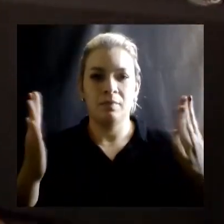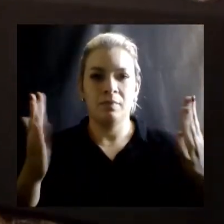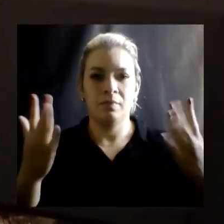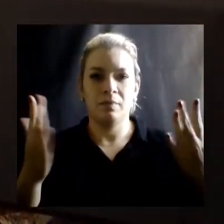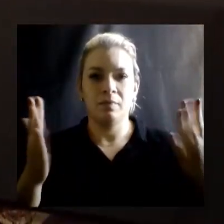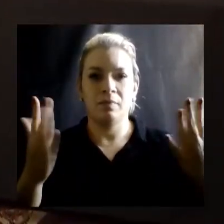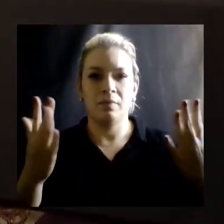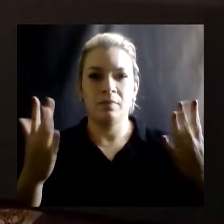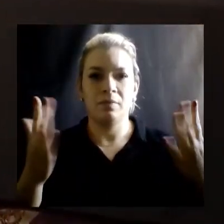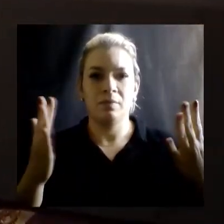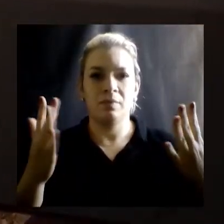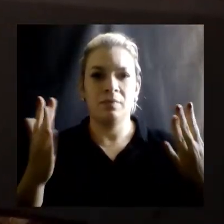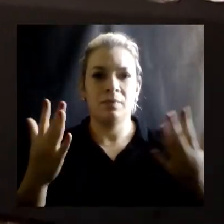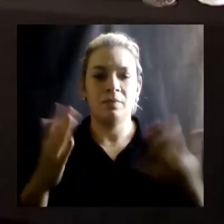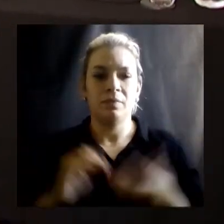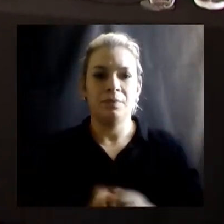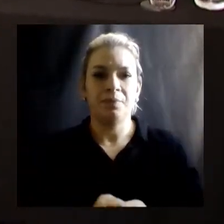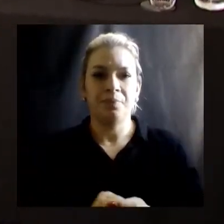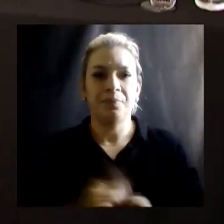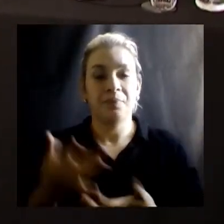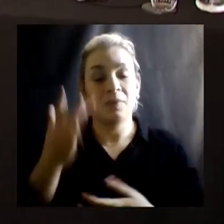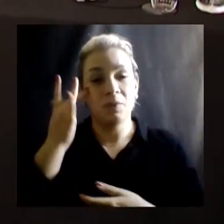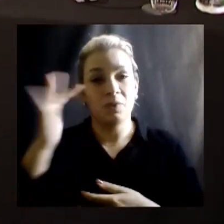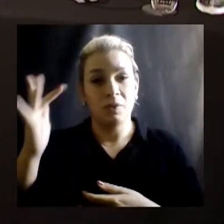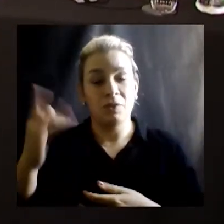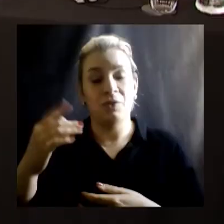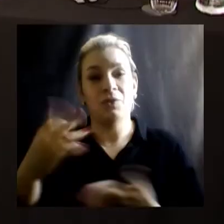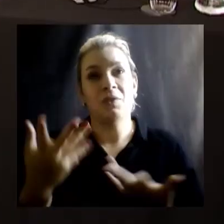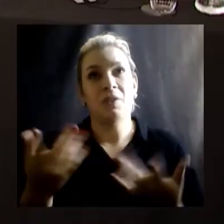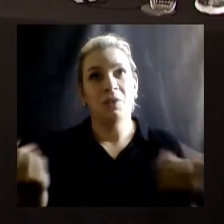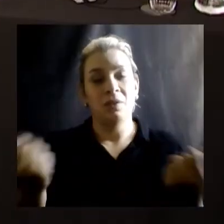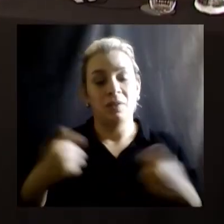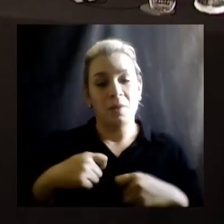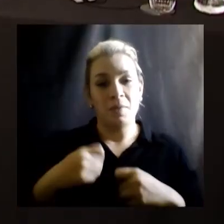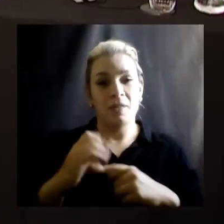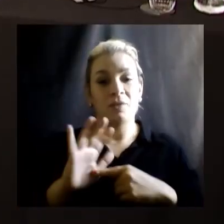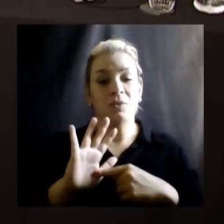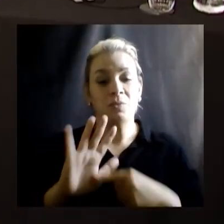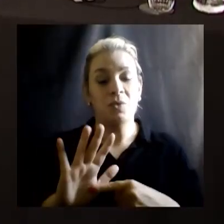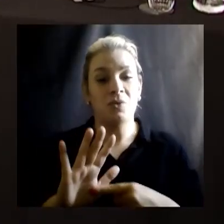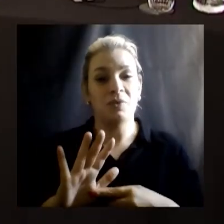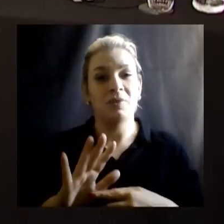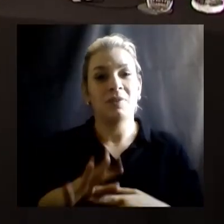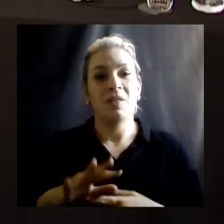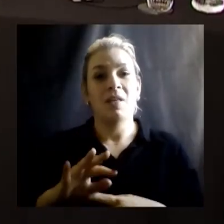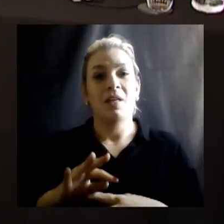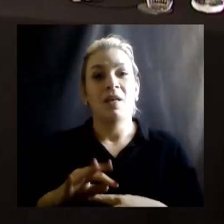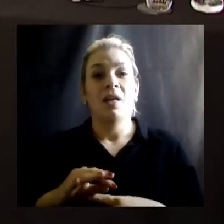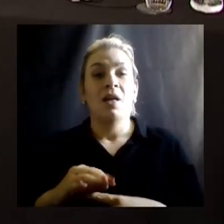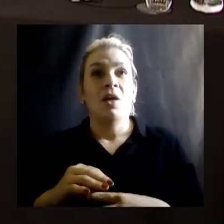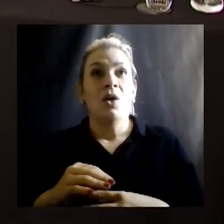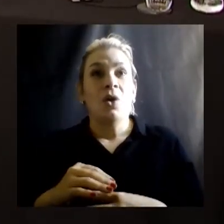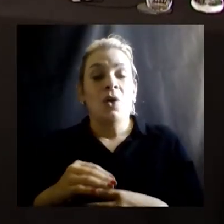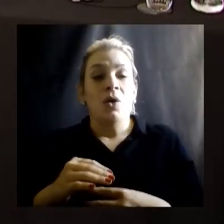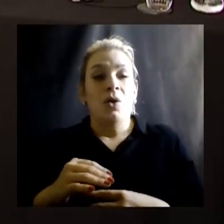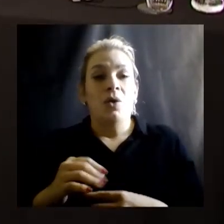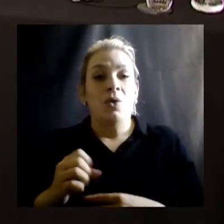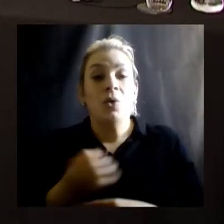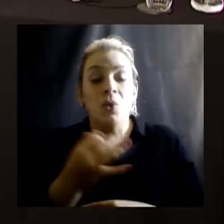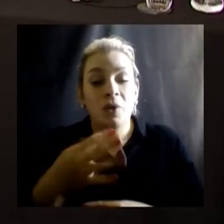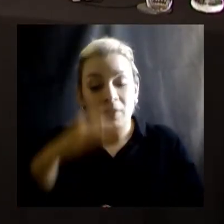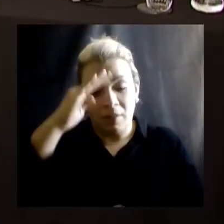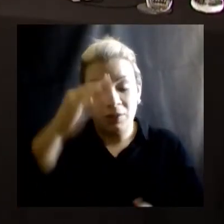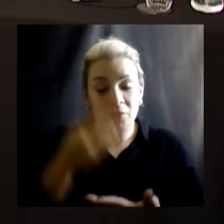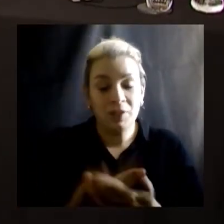Eu acho que muito do que define a gente é o quanto acreditamos no nosso negócio e o fato de não termos medo de